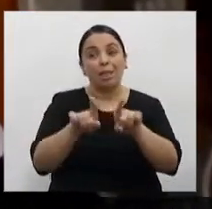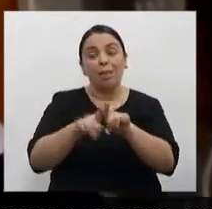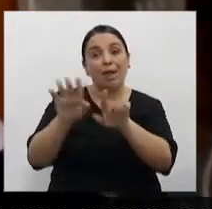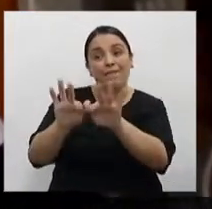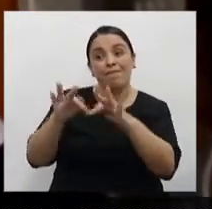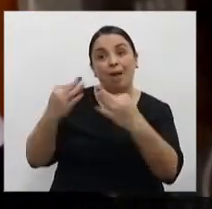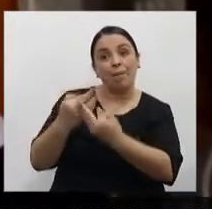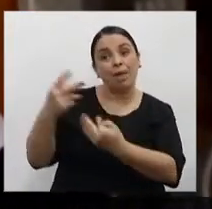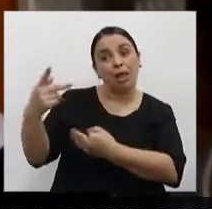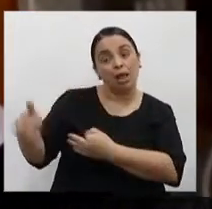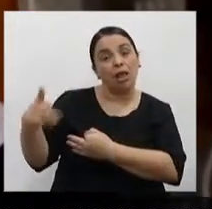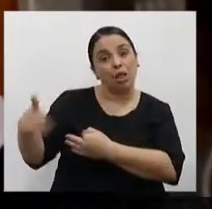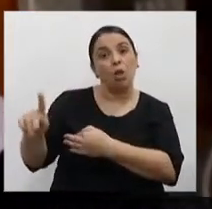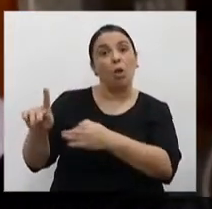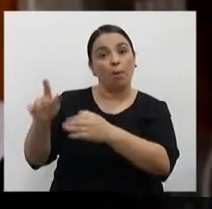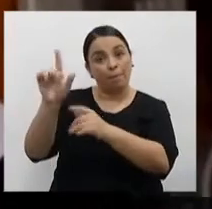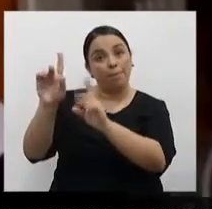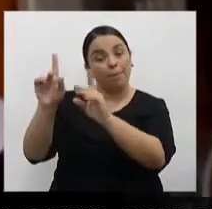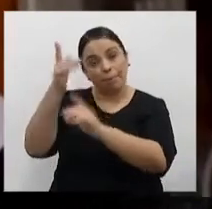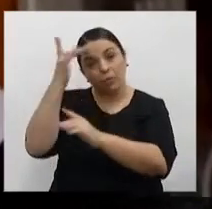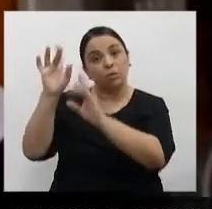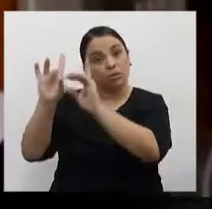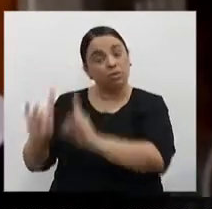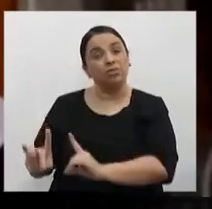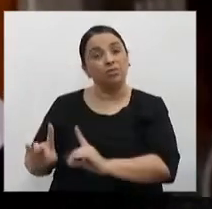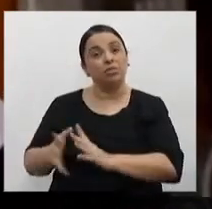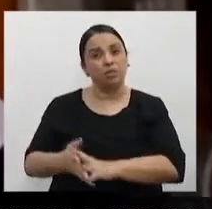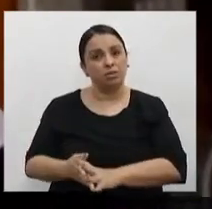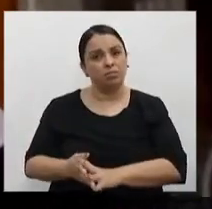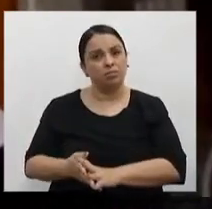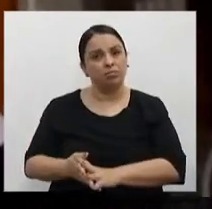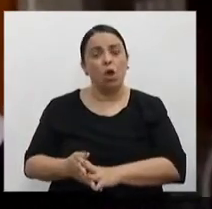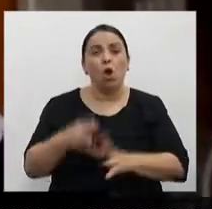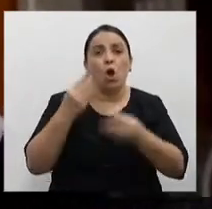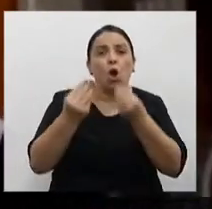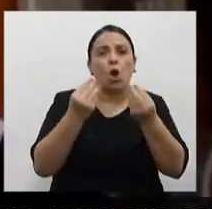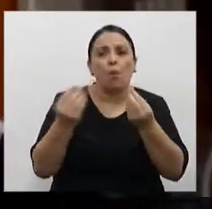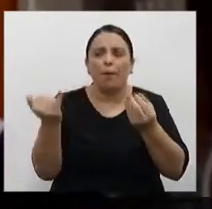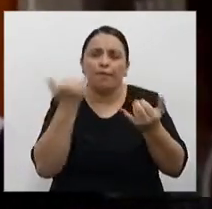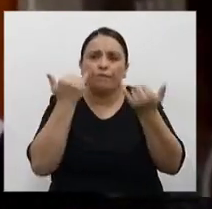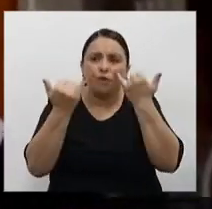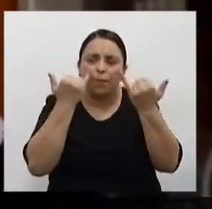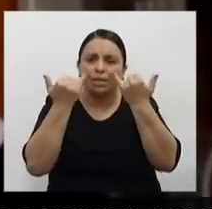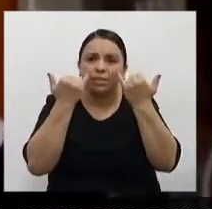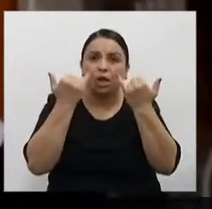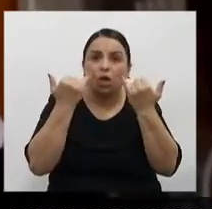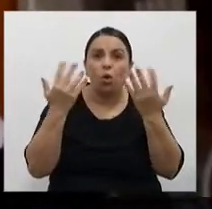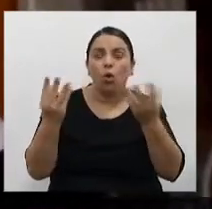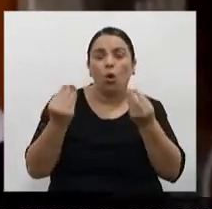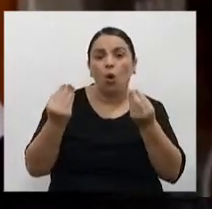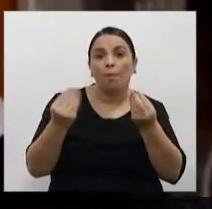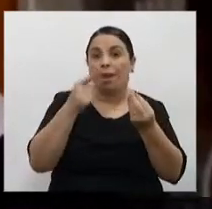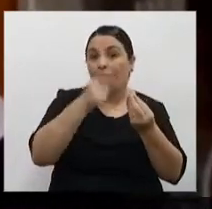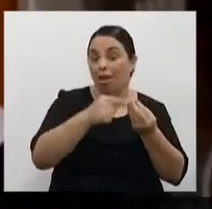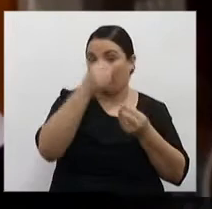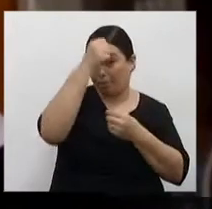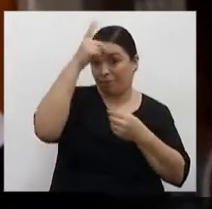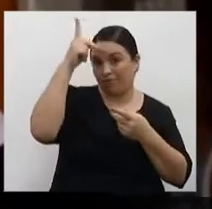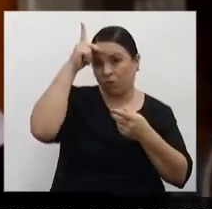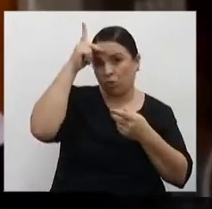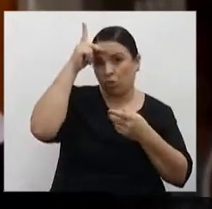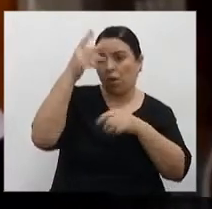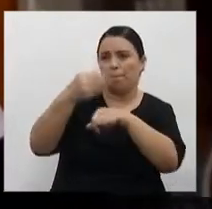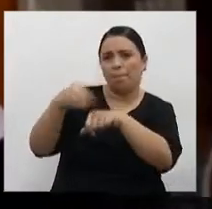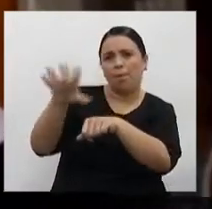Entendeu? A entrada de informação e a saída de informação nos sites da prefeitura, por mais qualificada que